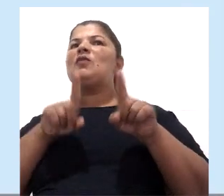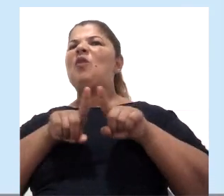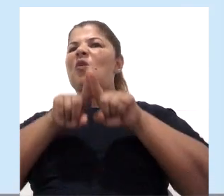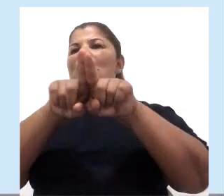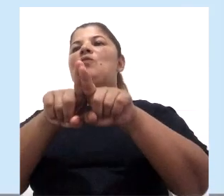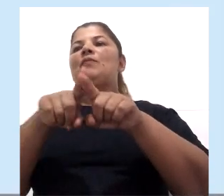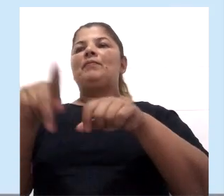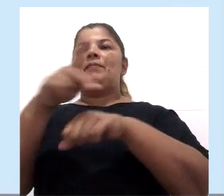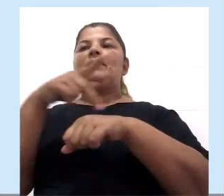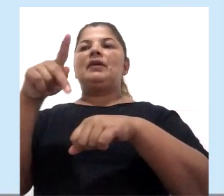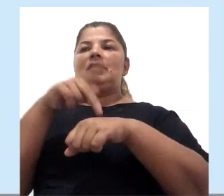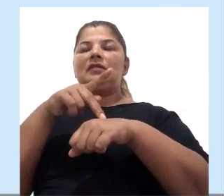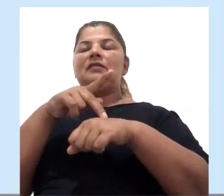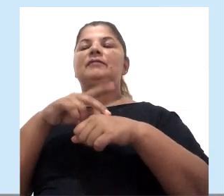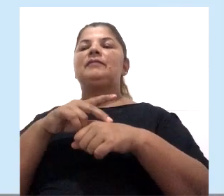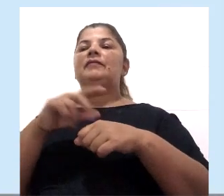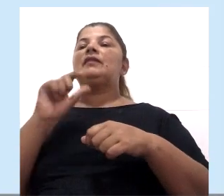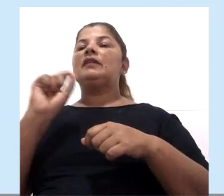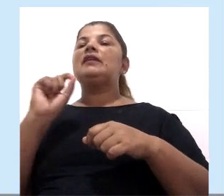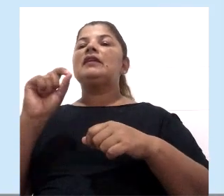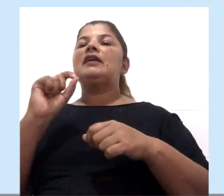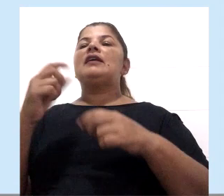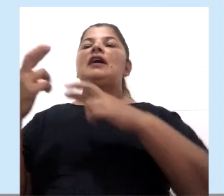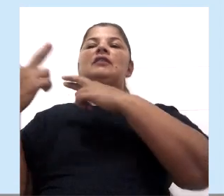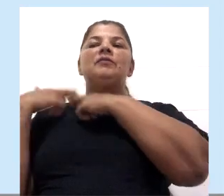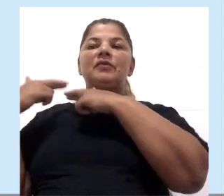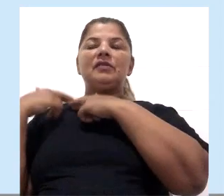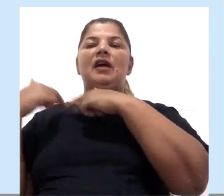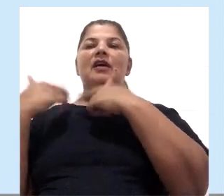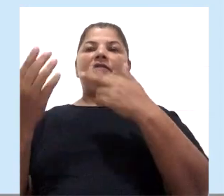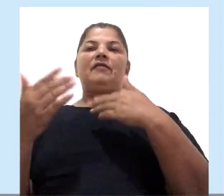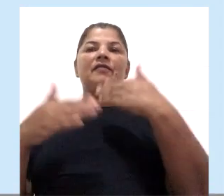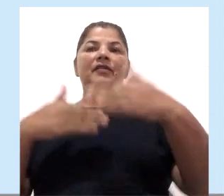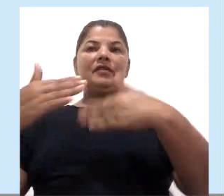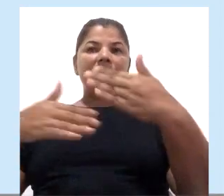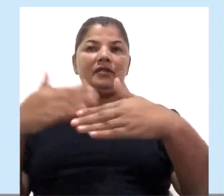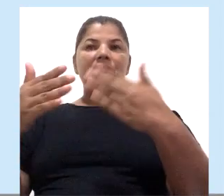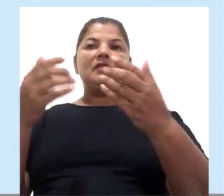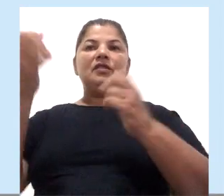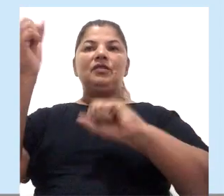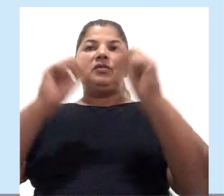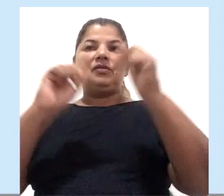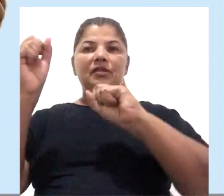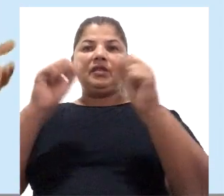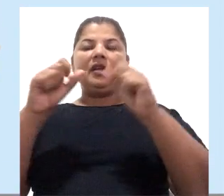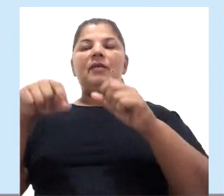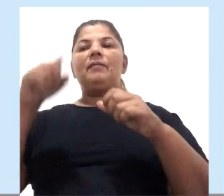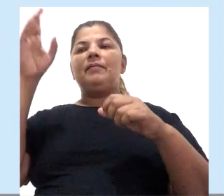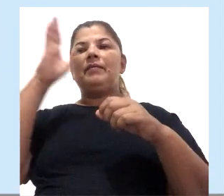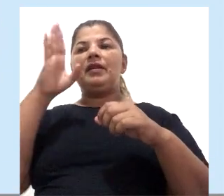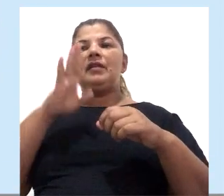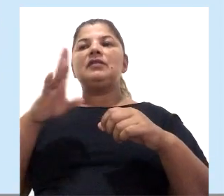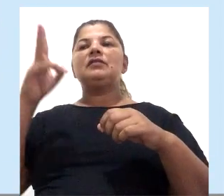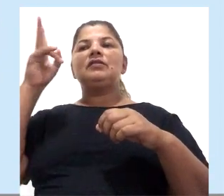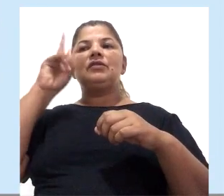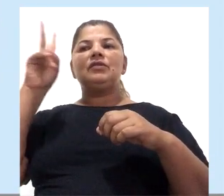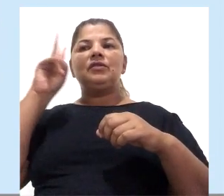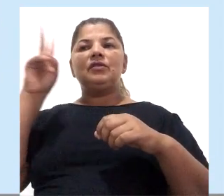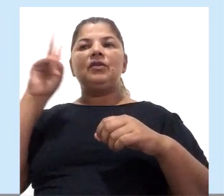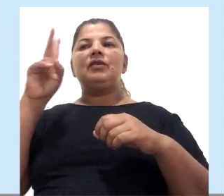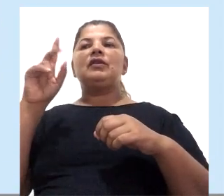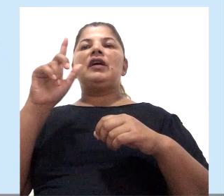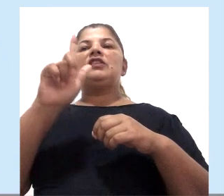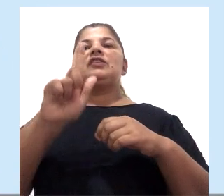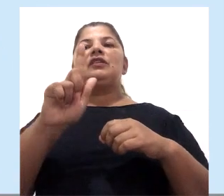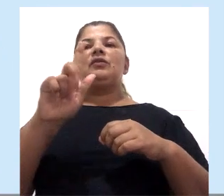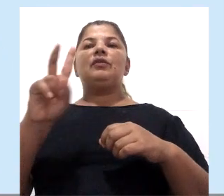países, ok? Quem encabeçou esse nível de produção, quem encabeçou o processo industrial no Brasil, a gente vê lá em história,